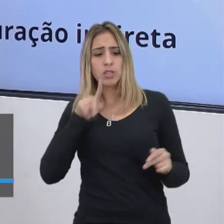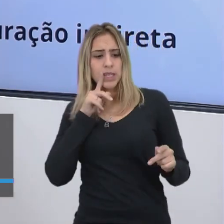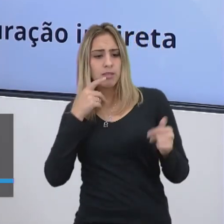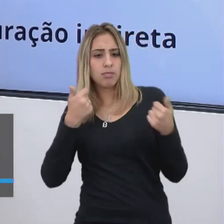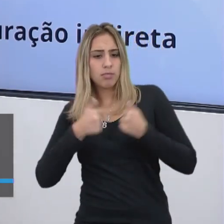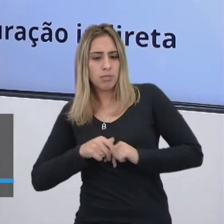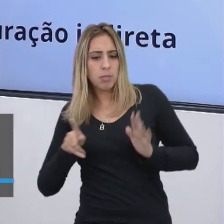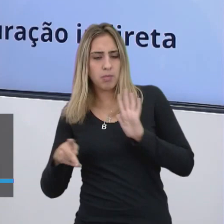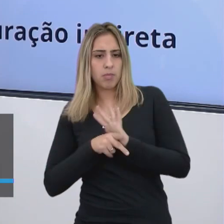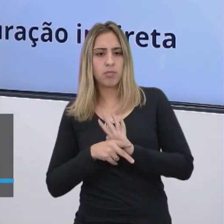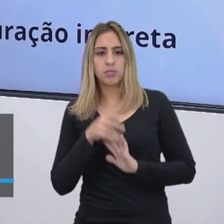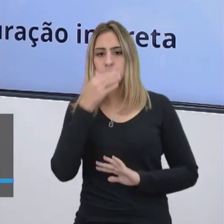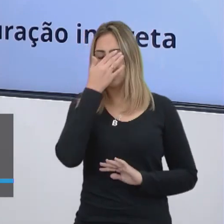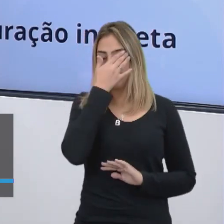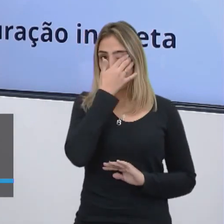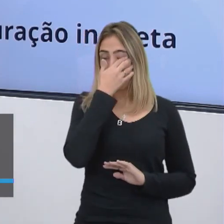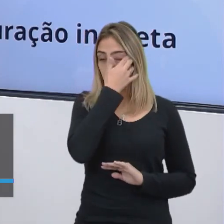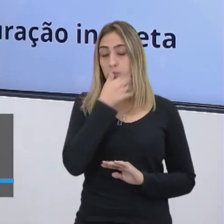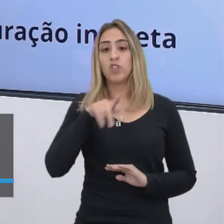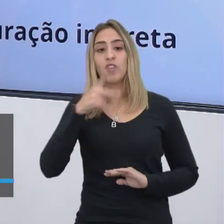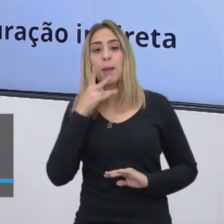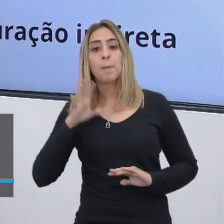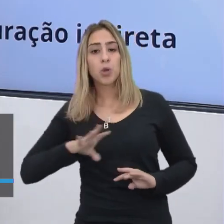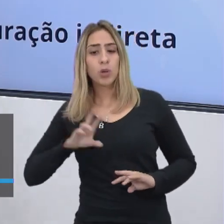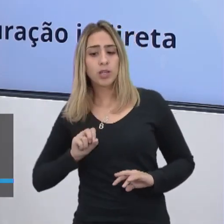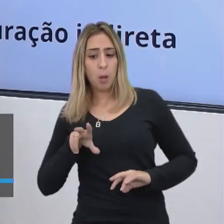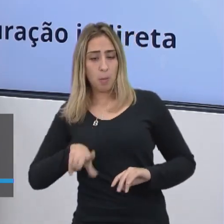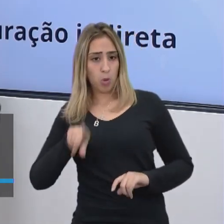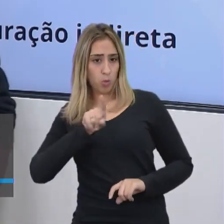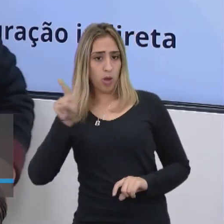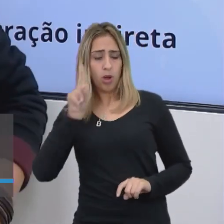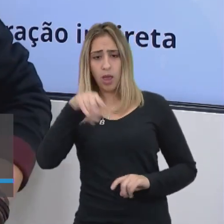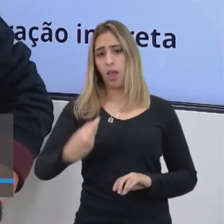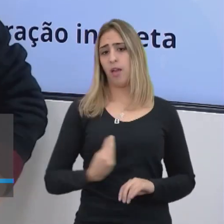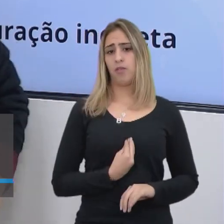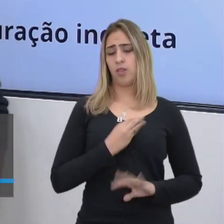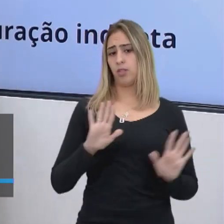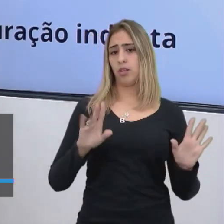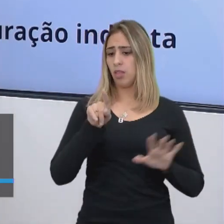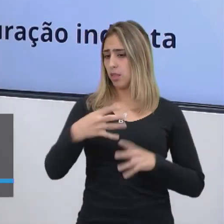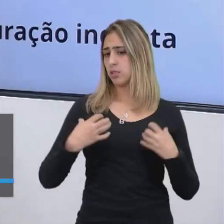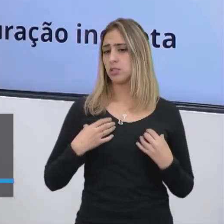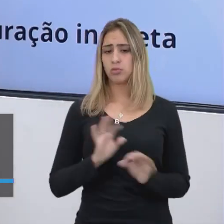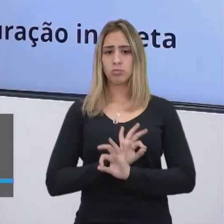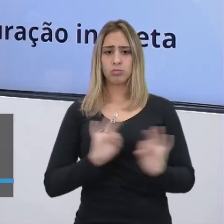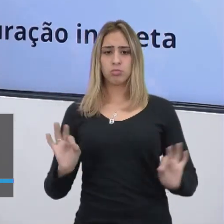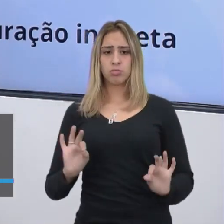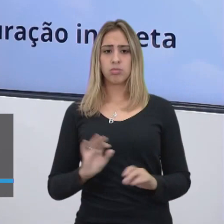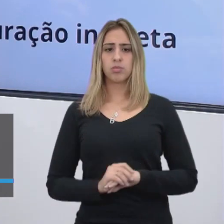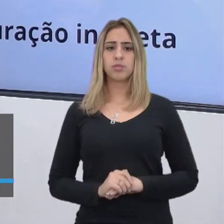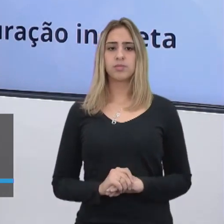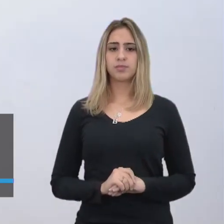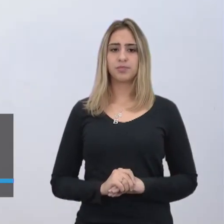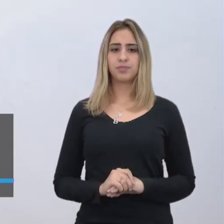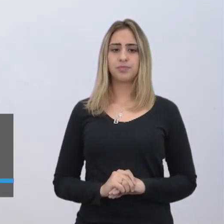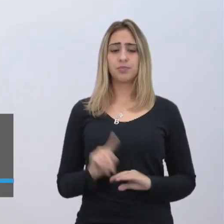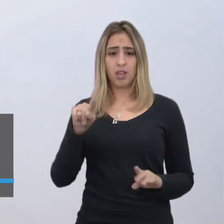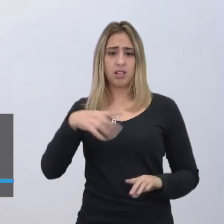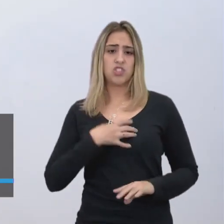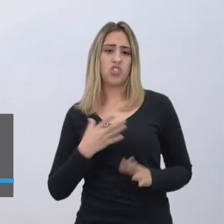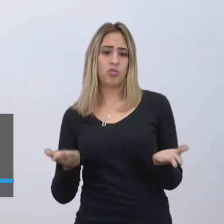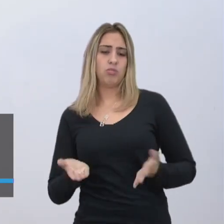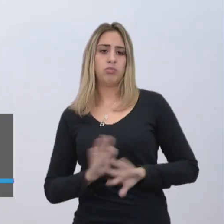catequizados, vocês vão falar português, e é a vida. Follow the baile. Segue o baile, e é agora que é assim que vai